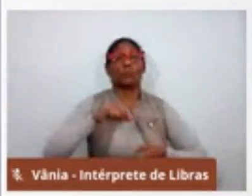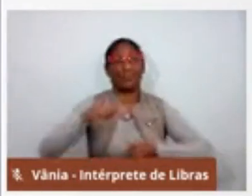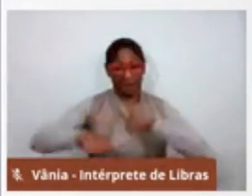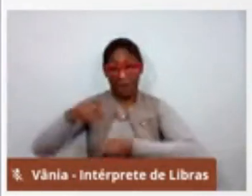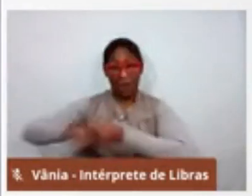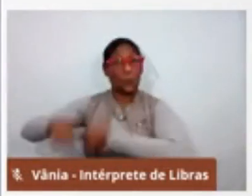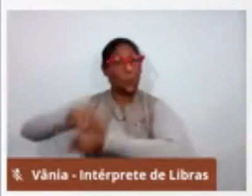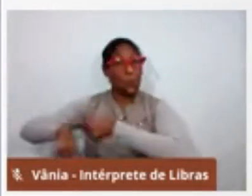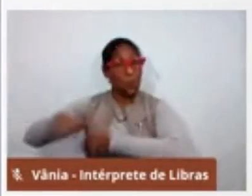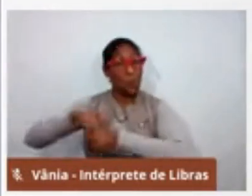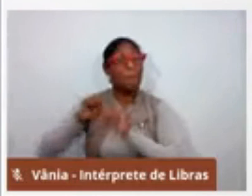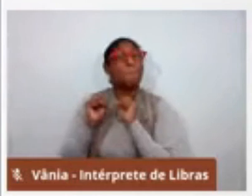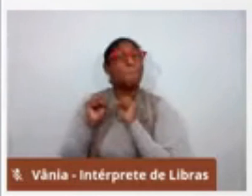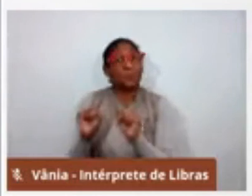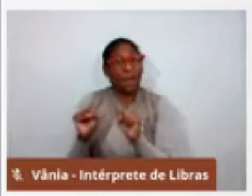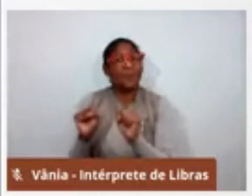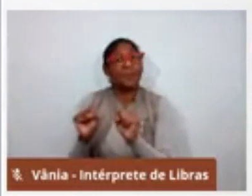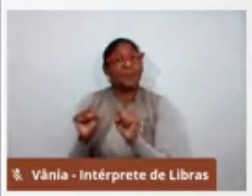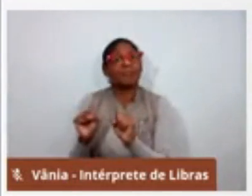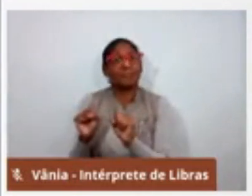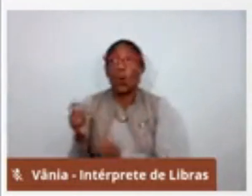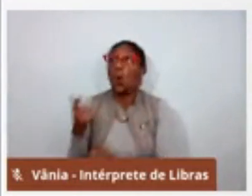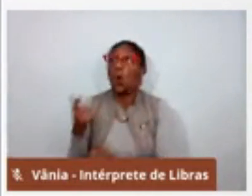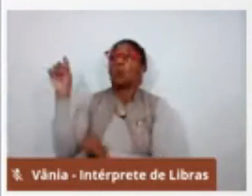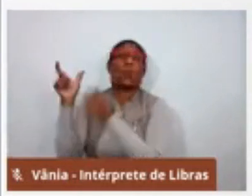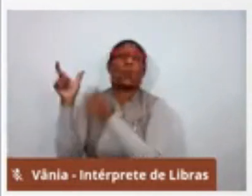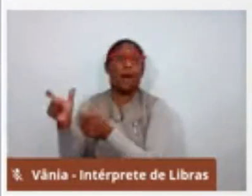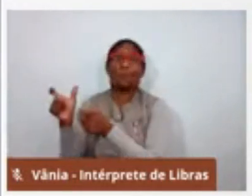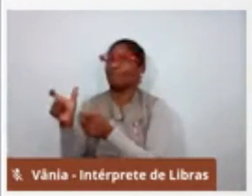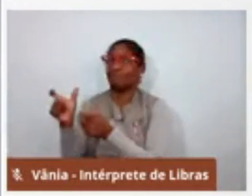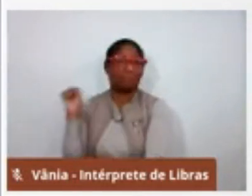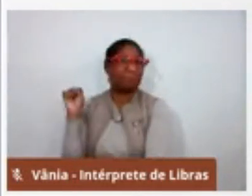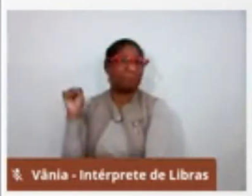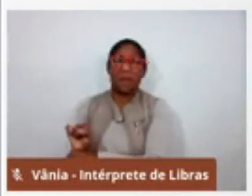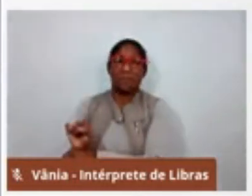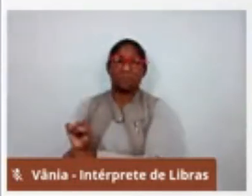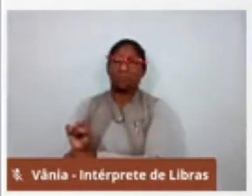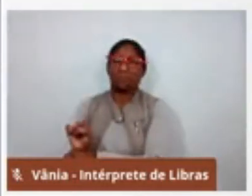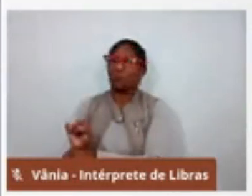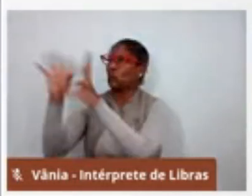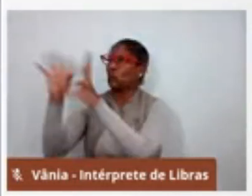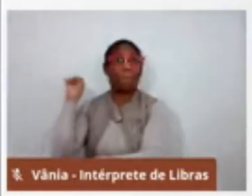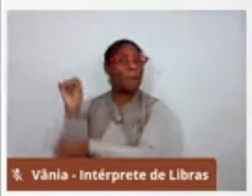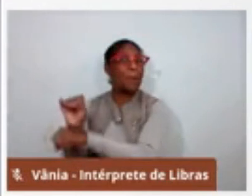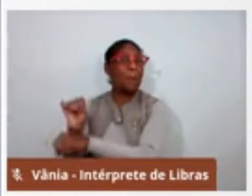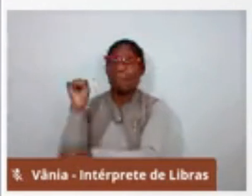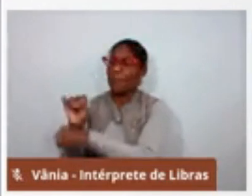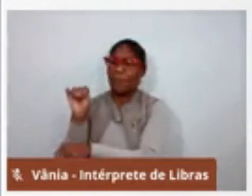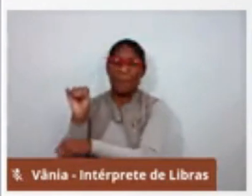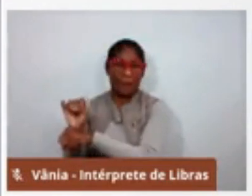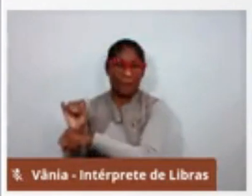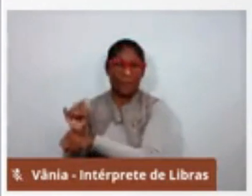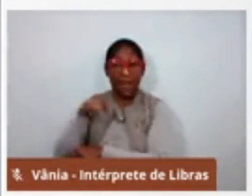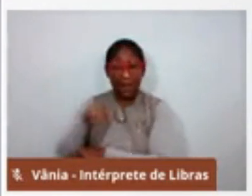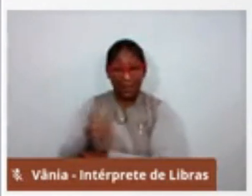estivesse acontecendo no momento em que outros estados estavam com essa atividade completamente restrita. No Rio Grande do Sul,